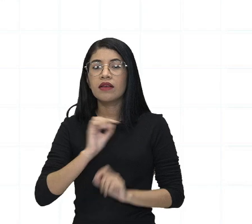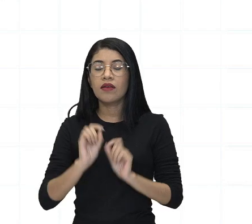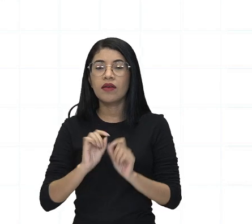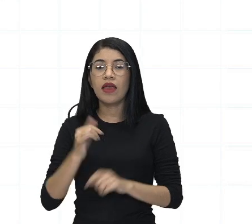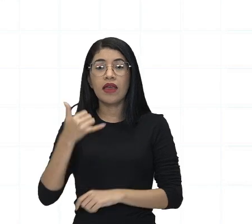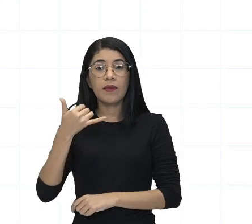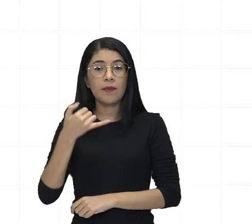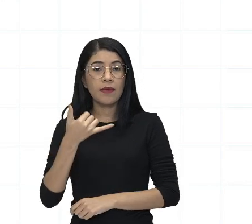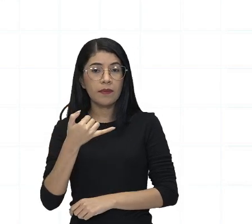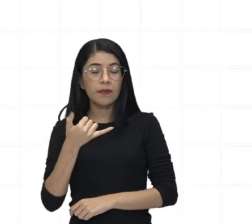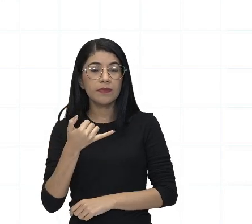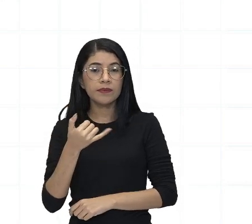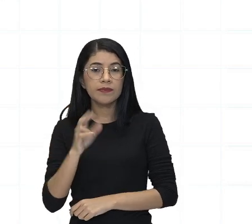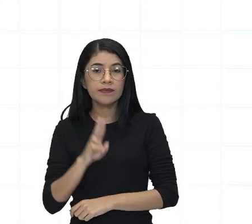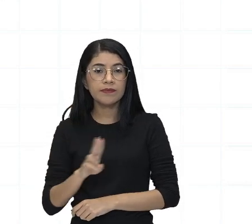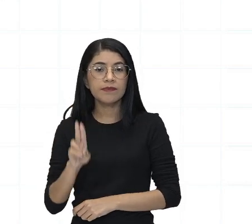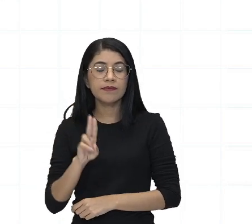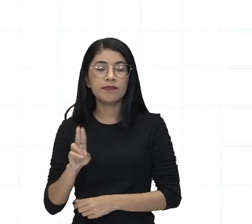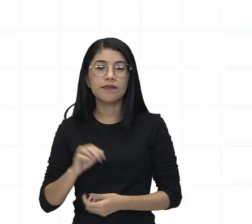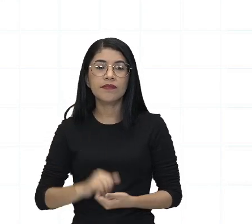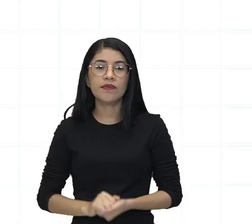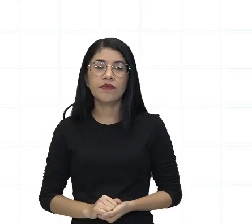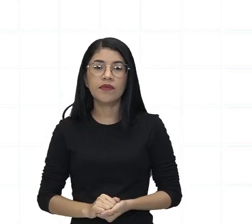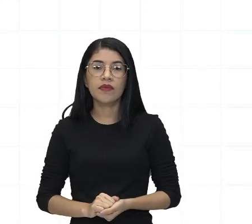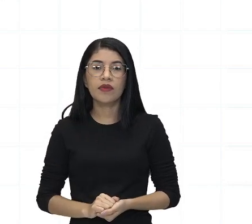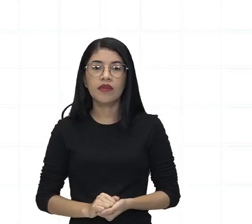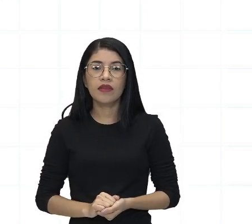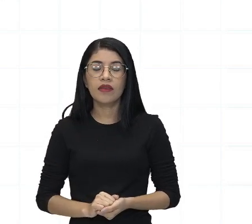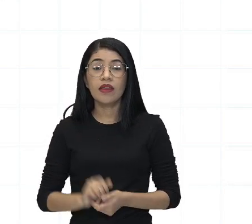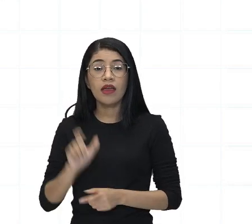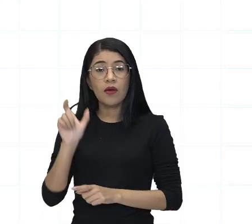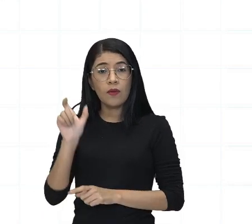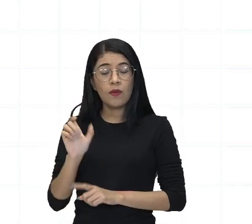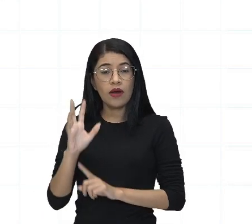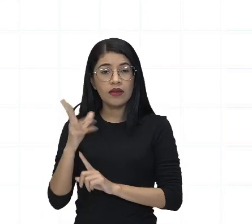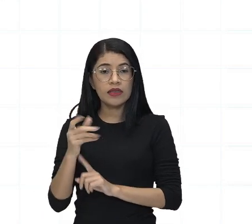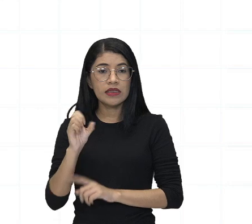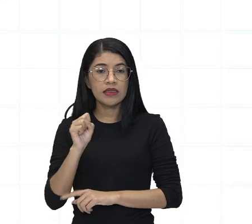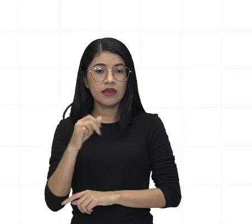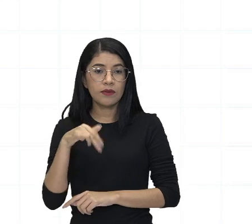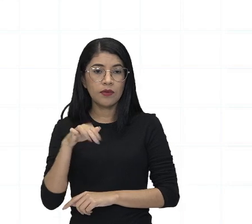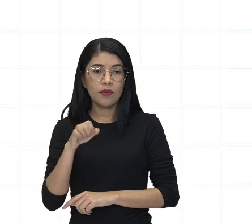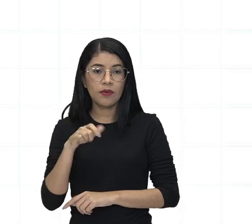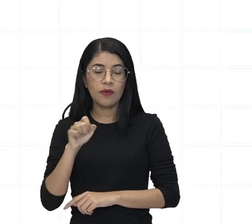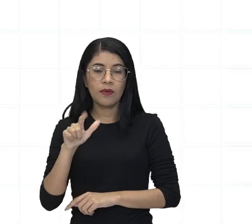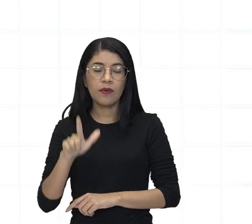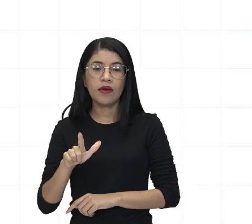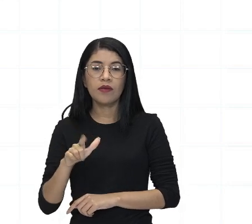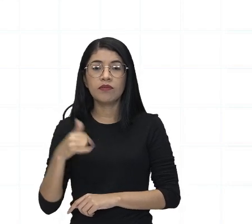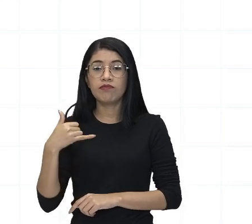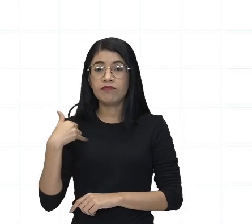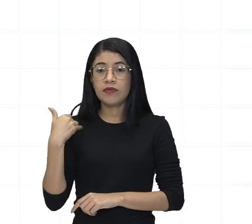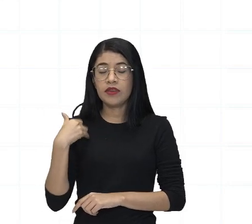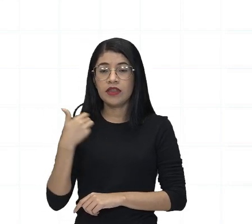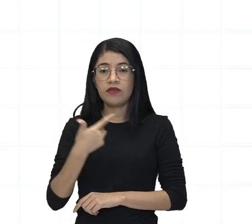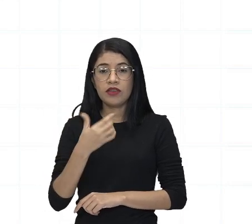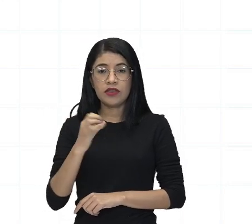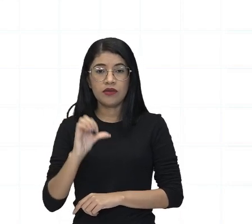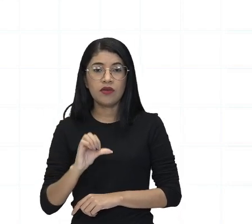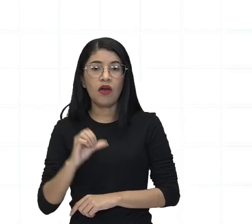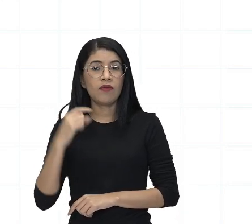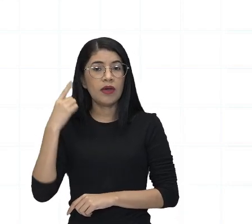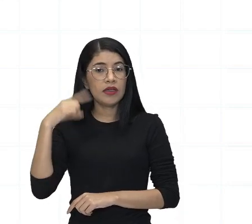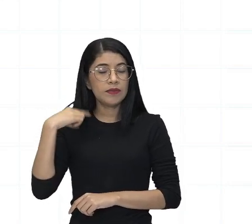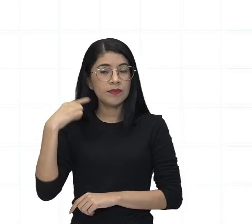canetas esferográficas. Samuel Silva, um advogado de 29 anos de idade, que exerce